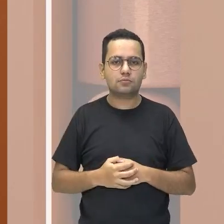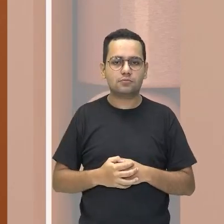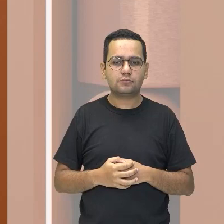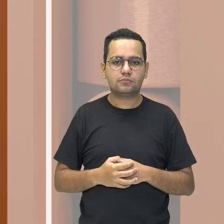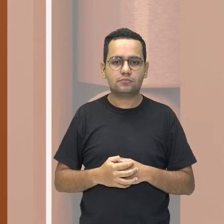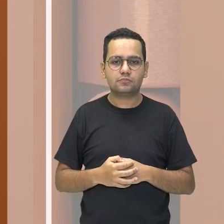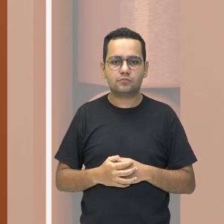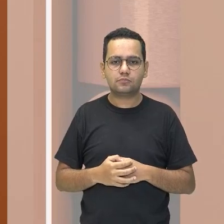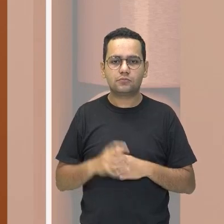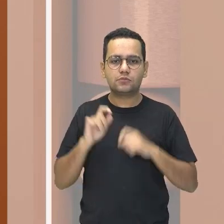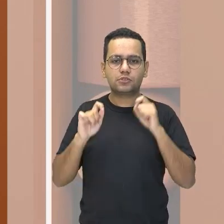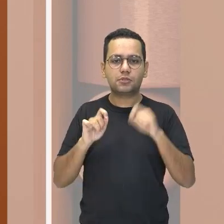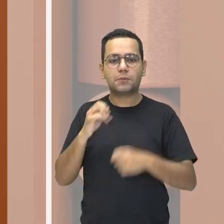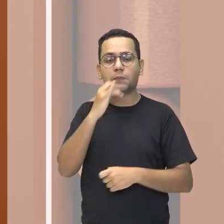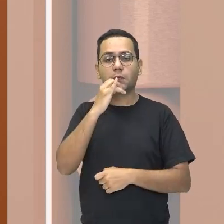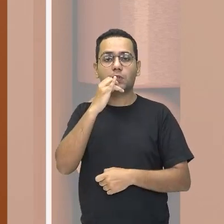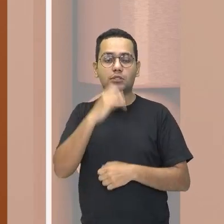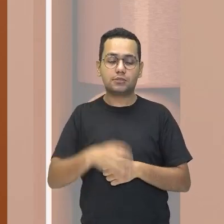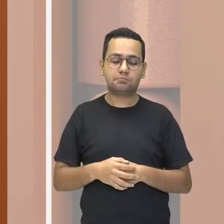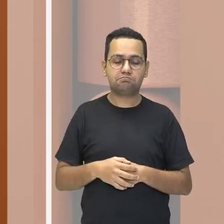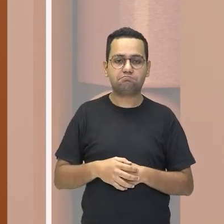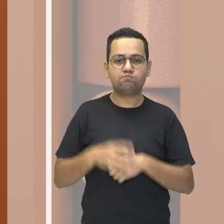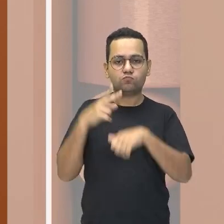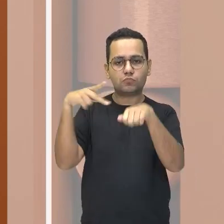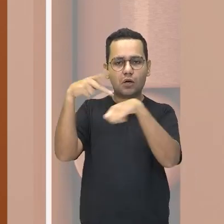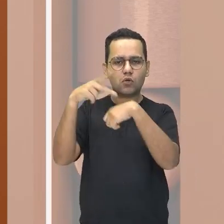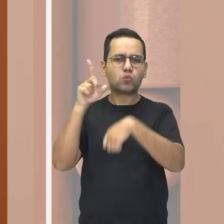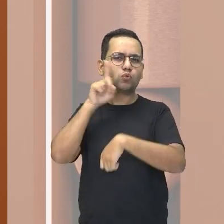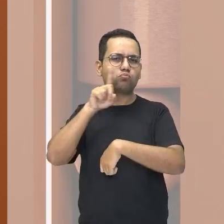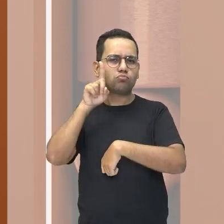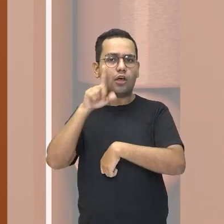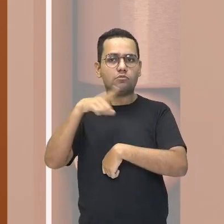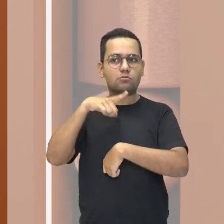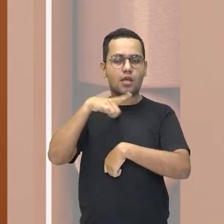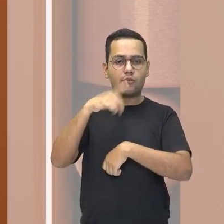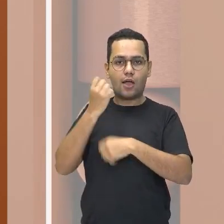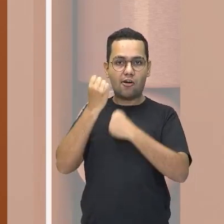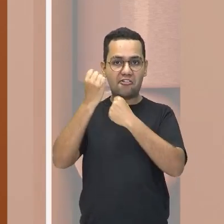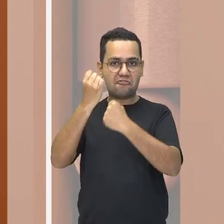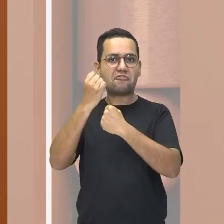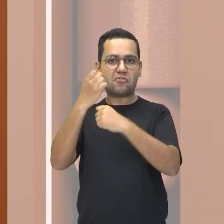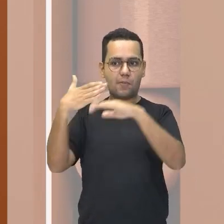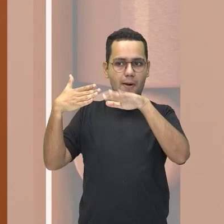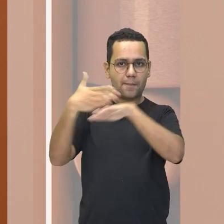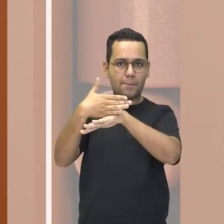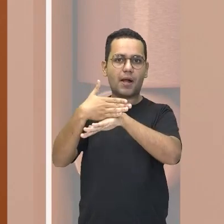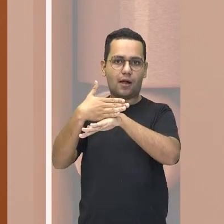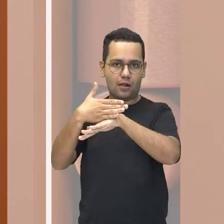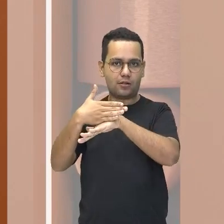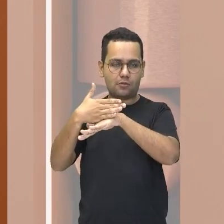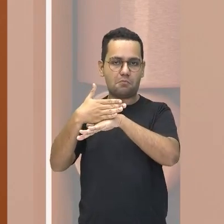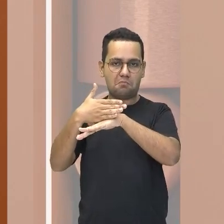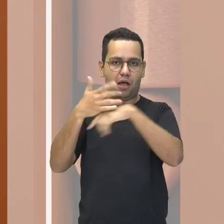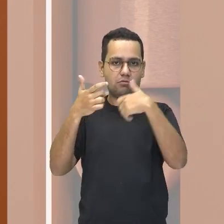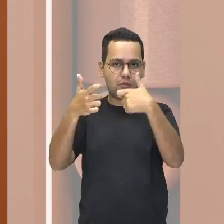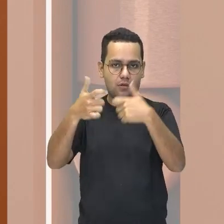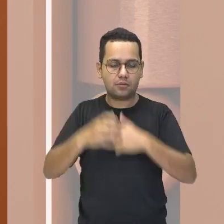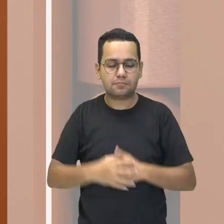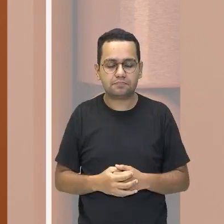americanos entraram de forma mais veemente no conflito. Mas, galera, as batalhas mais